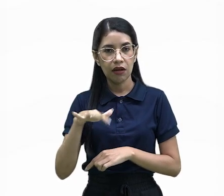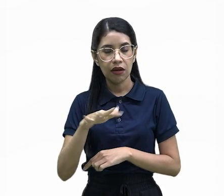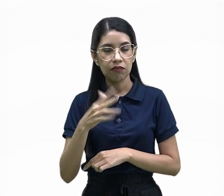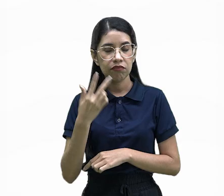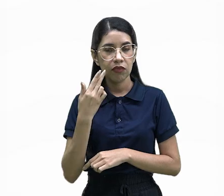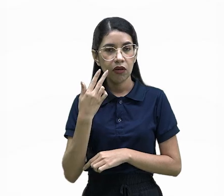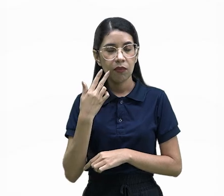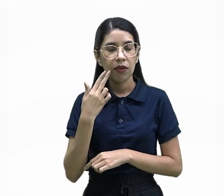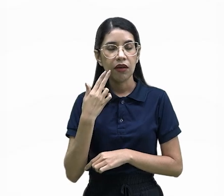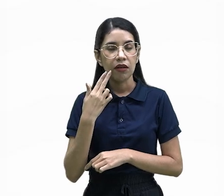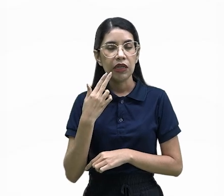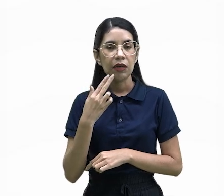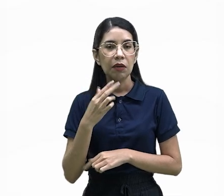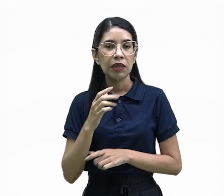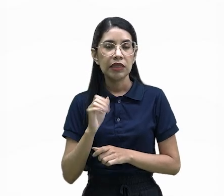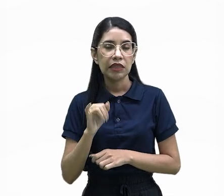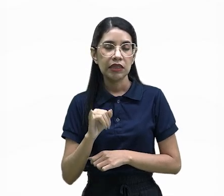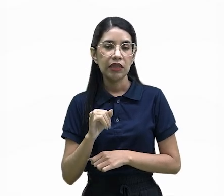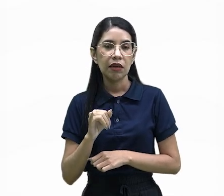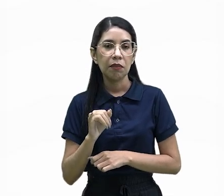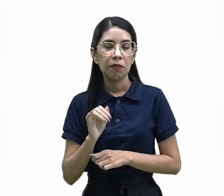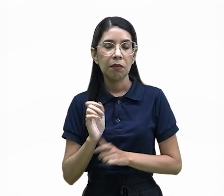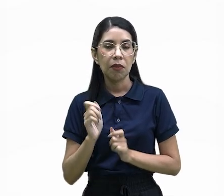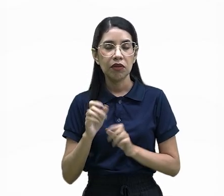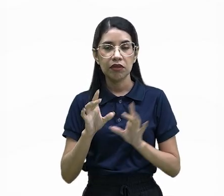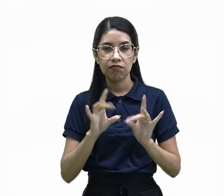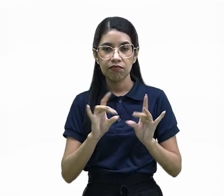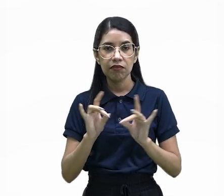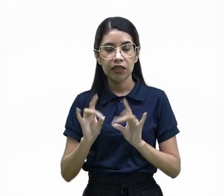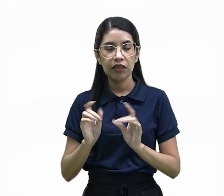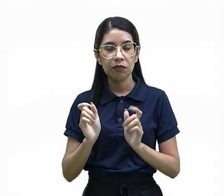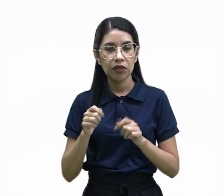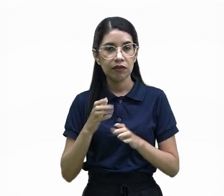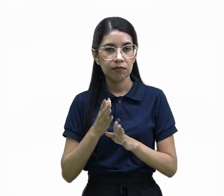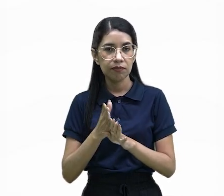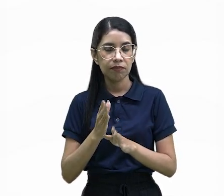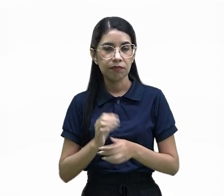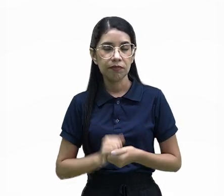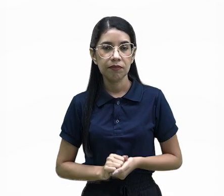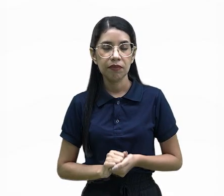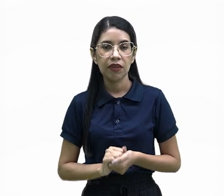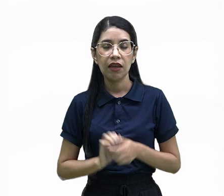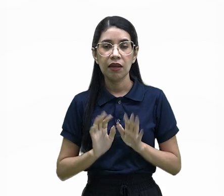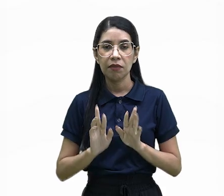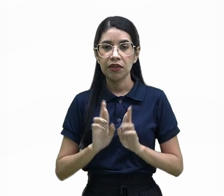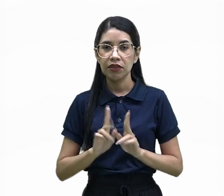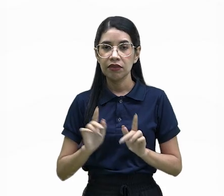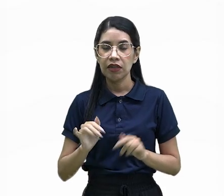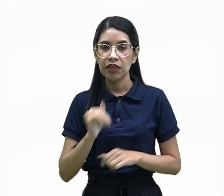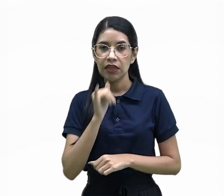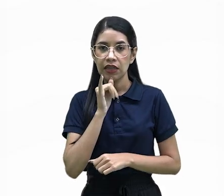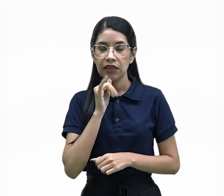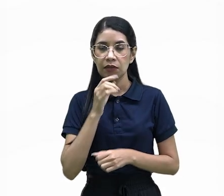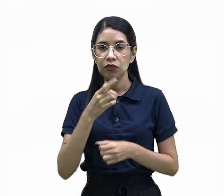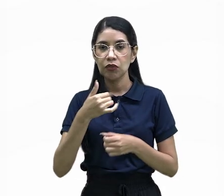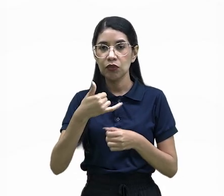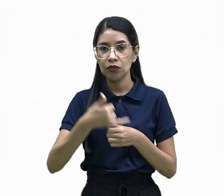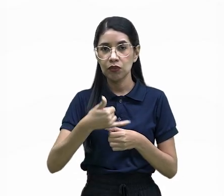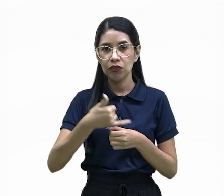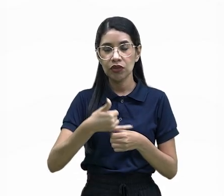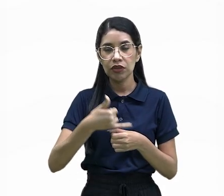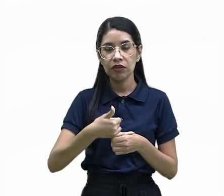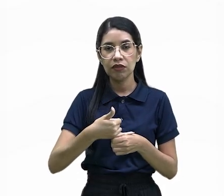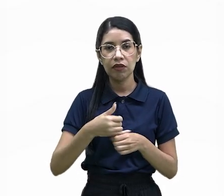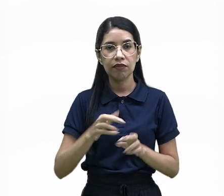né, se apresentar no estado líquido, tá? Ok? Diferente, por exemplo, do diesel, né?